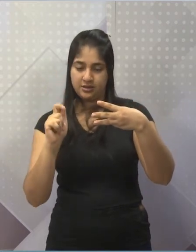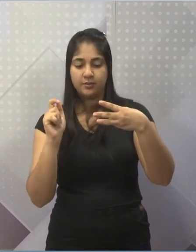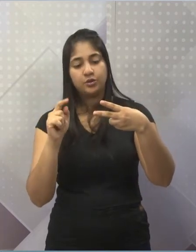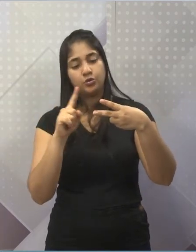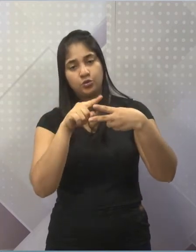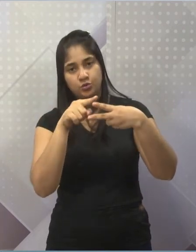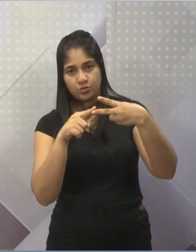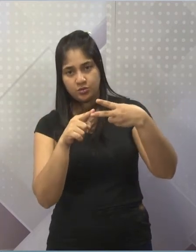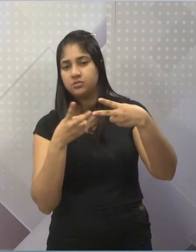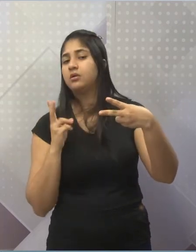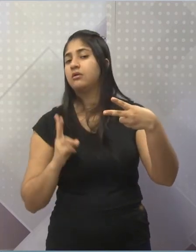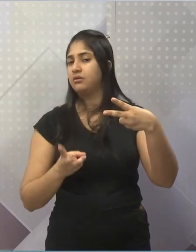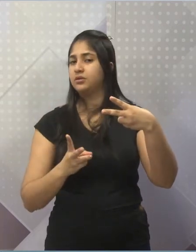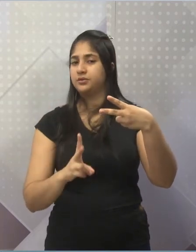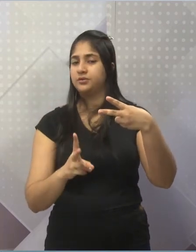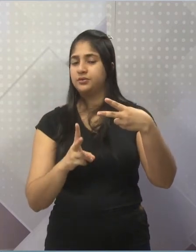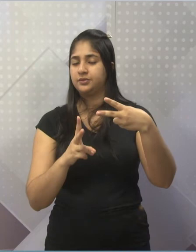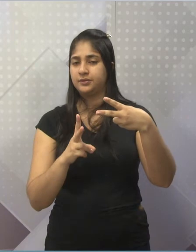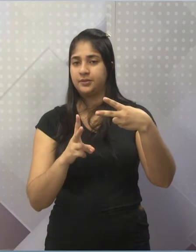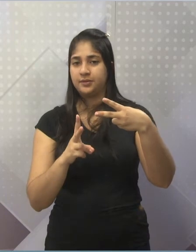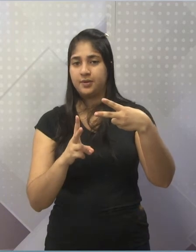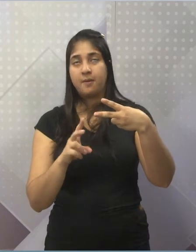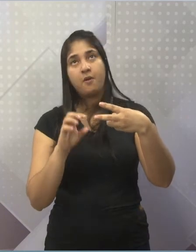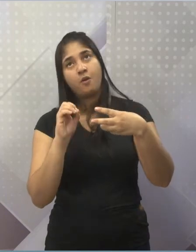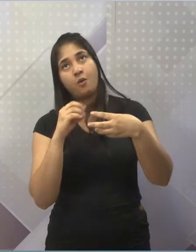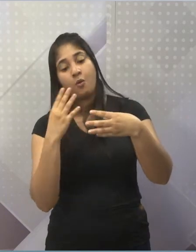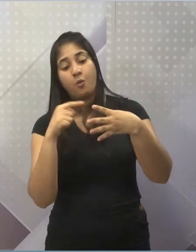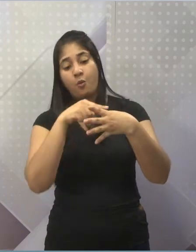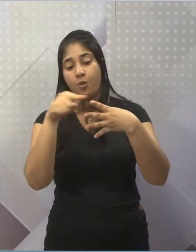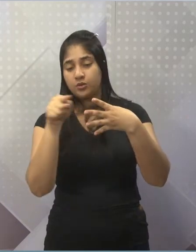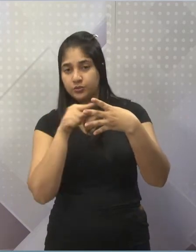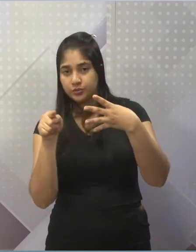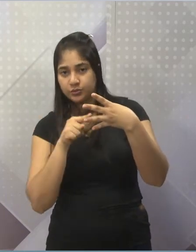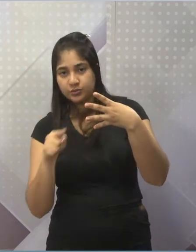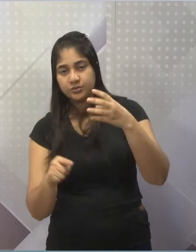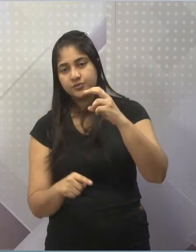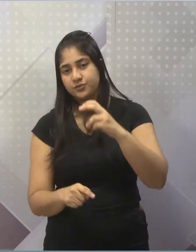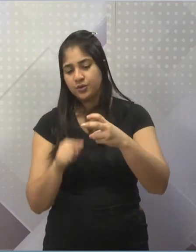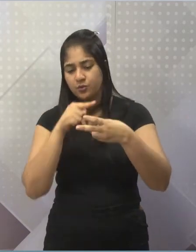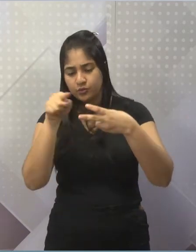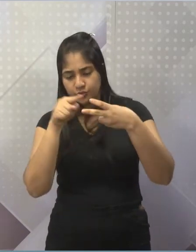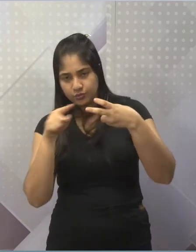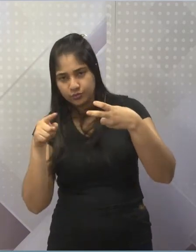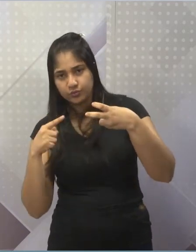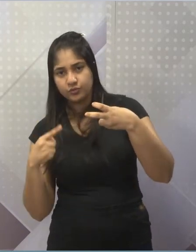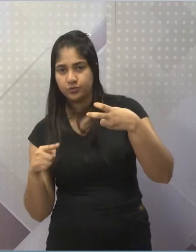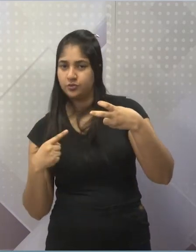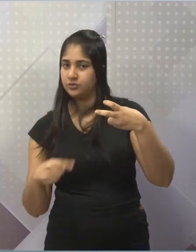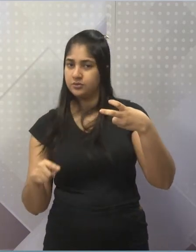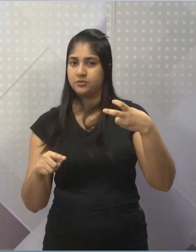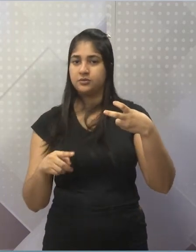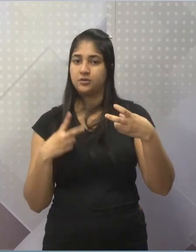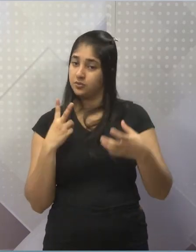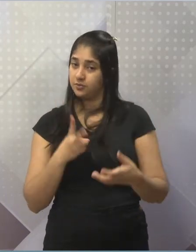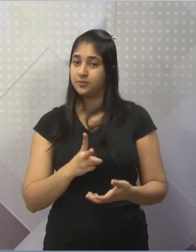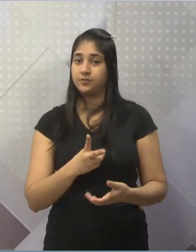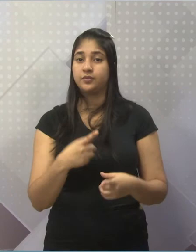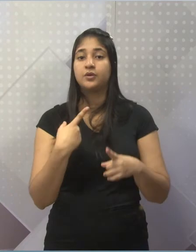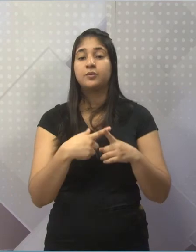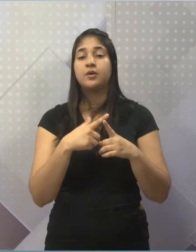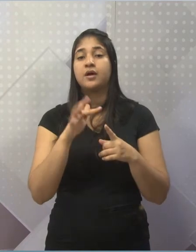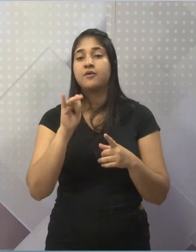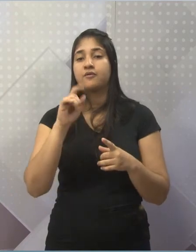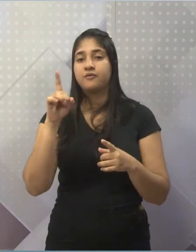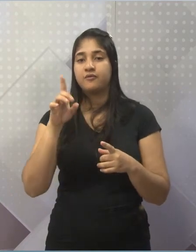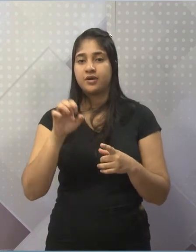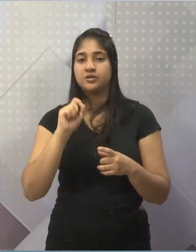duas, continuaria sendo um feixe de retas. Eu poderia botar quatro, cinco, continuaria sendo um feixe de retas. porque um feixe